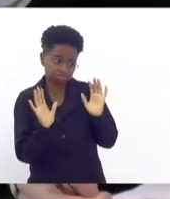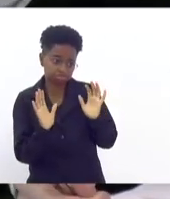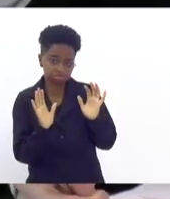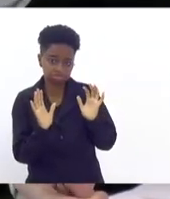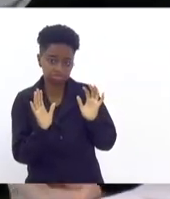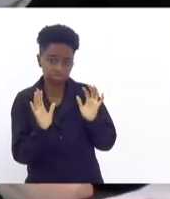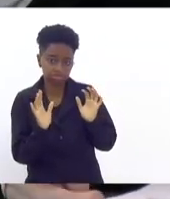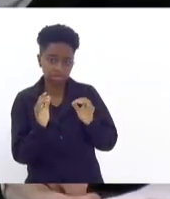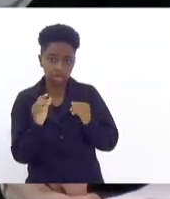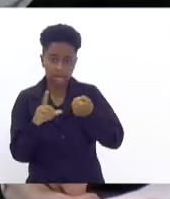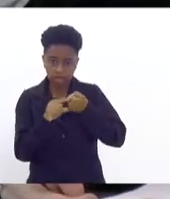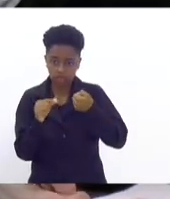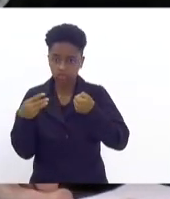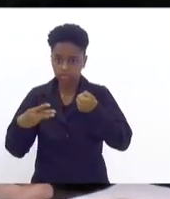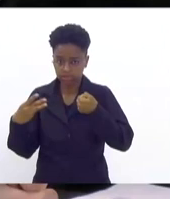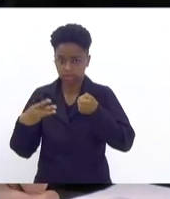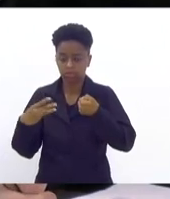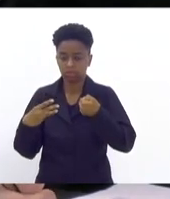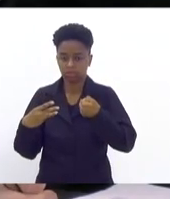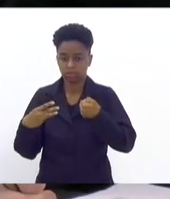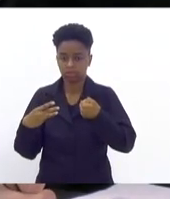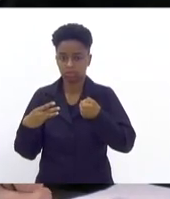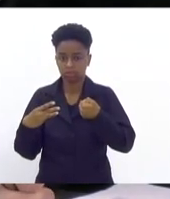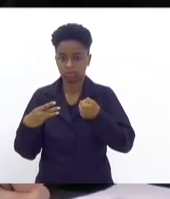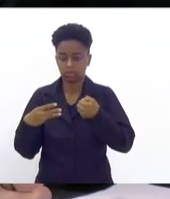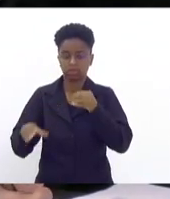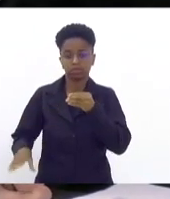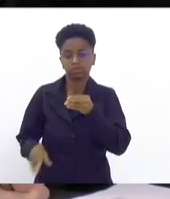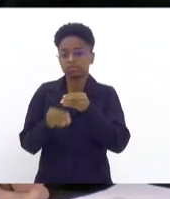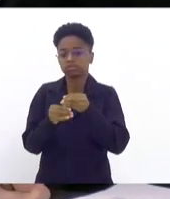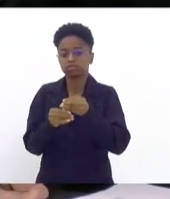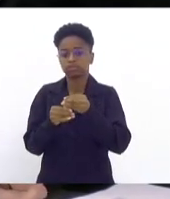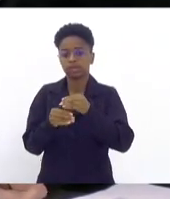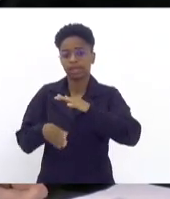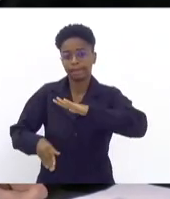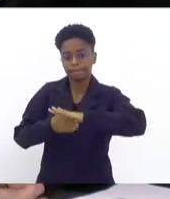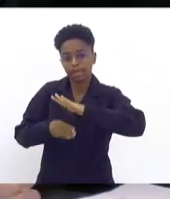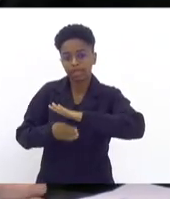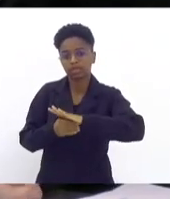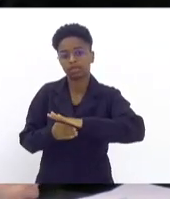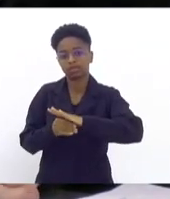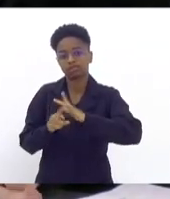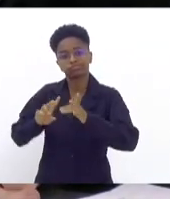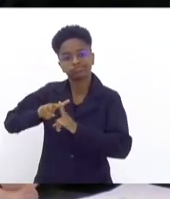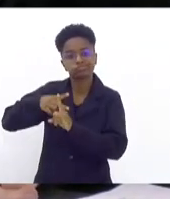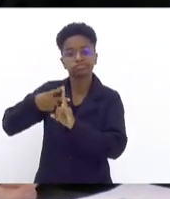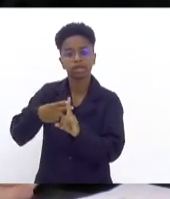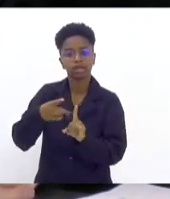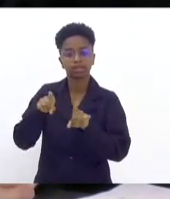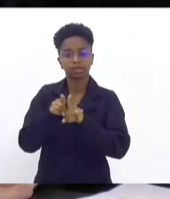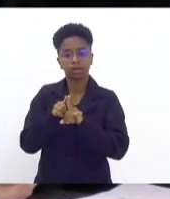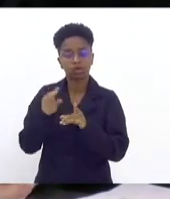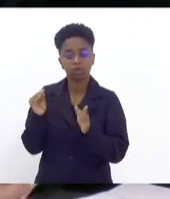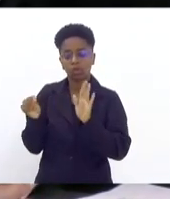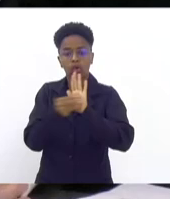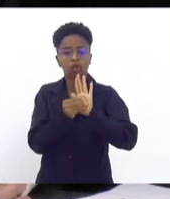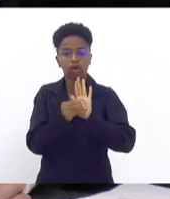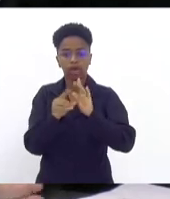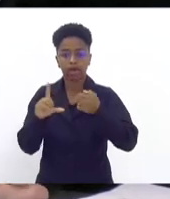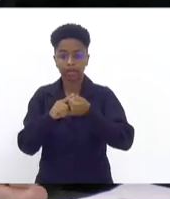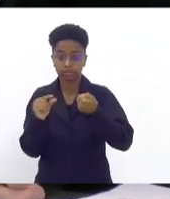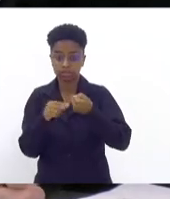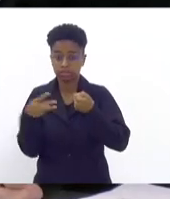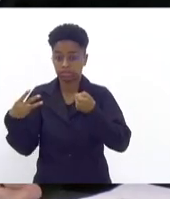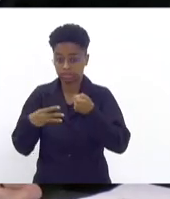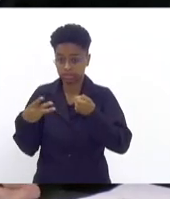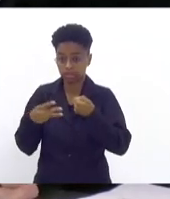O artigo 3º para incluir uma emenda aditiva, para fazer incluir o artigo 3º para a